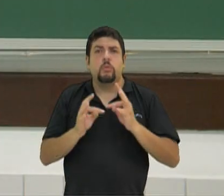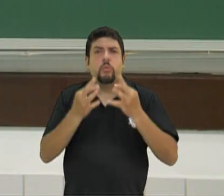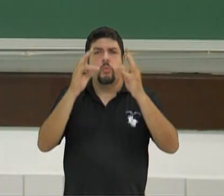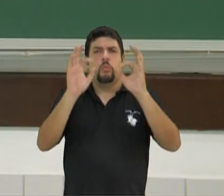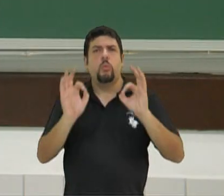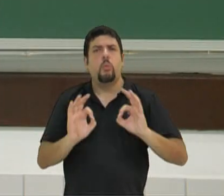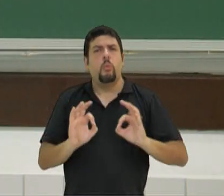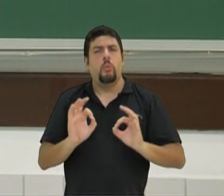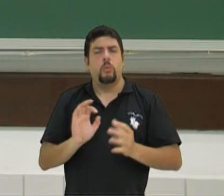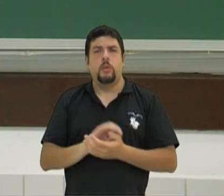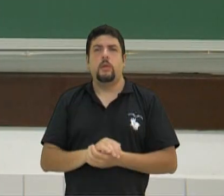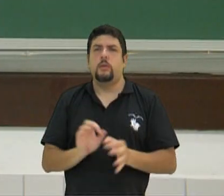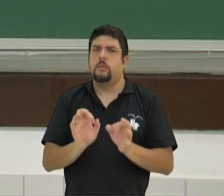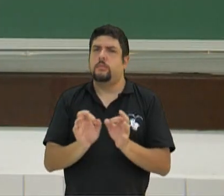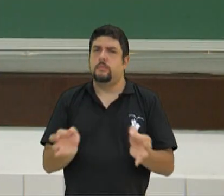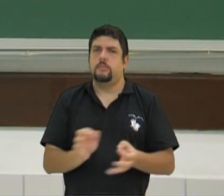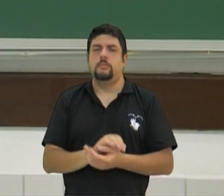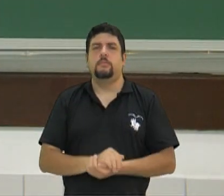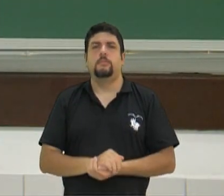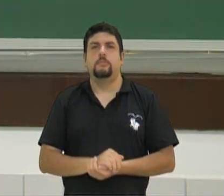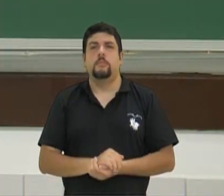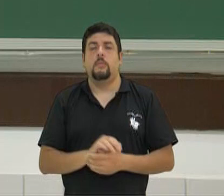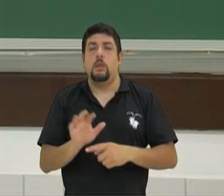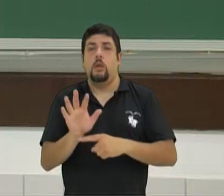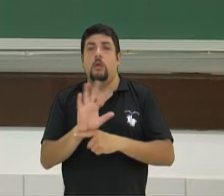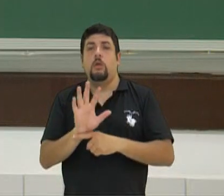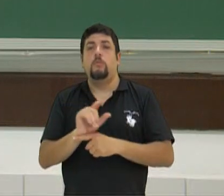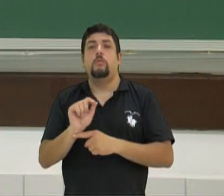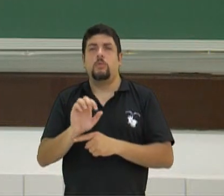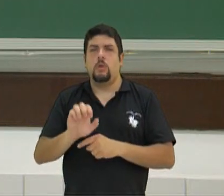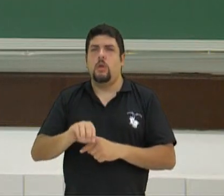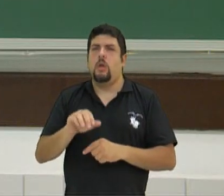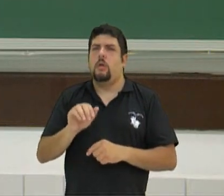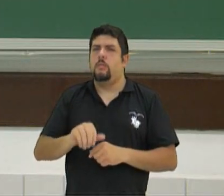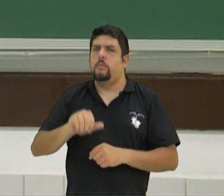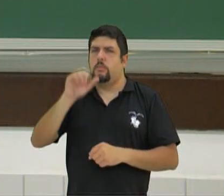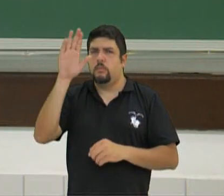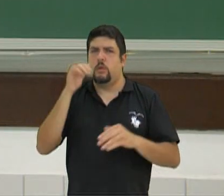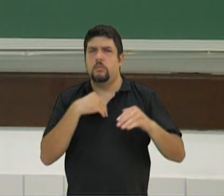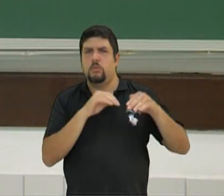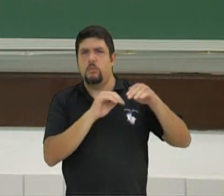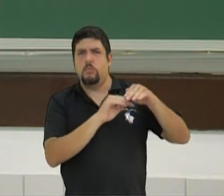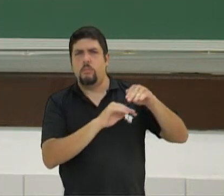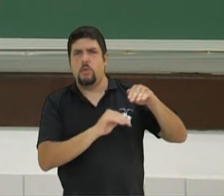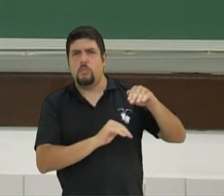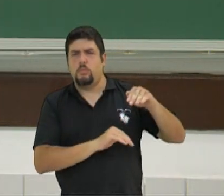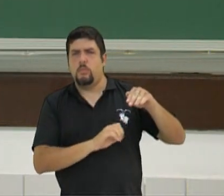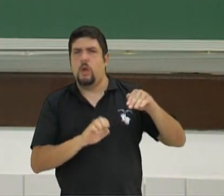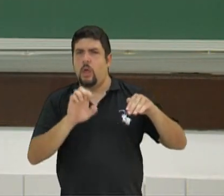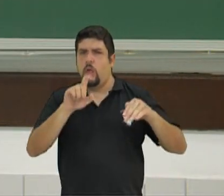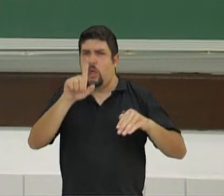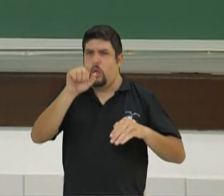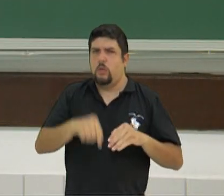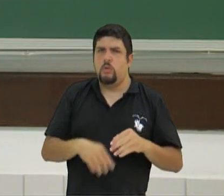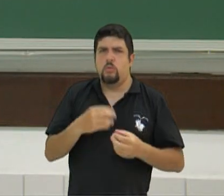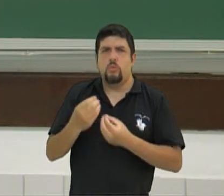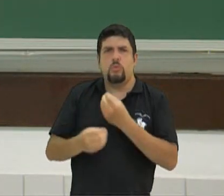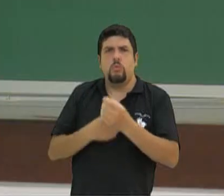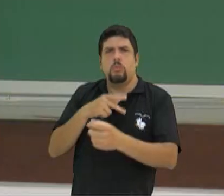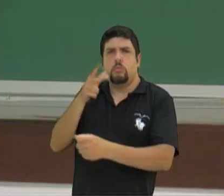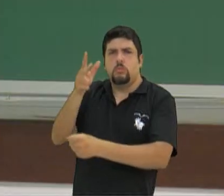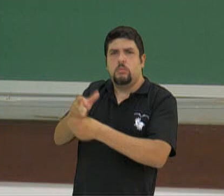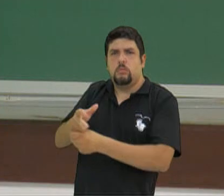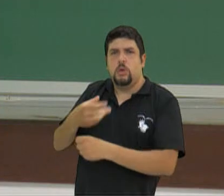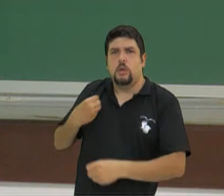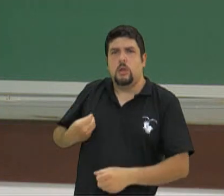né? Então, vamos lá, desenvolvimento. Os filmes eram, a sua maioria, documentários. Você viu que era um documentário da saída dos funcionários